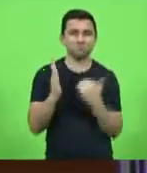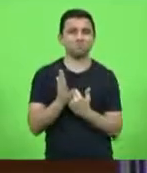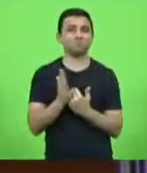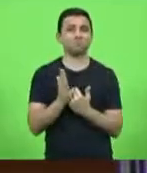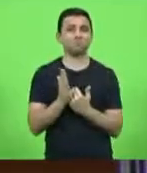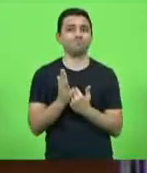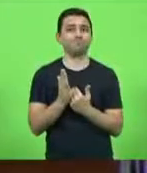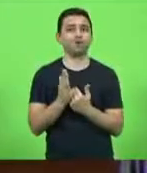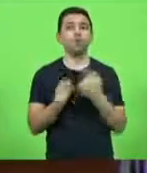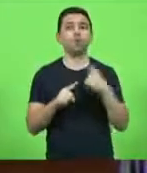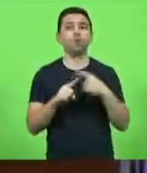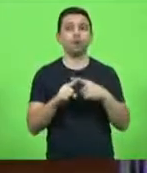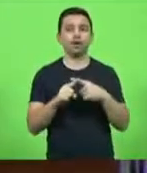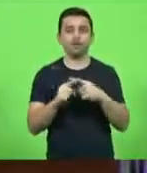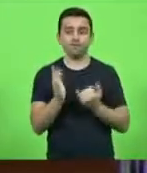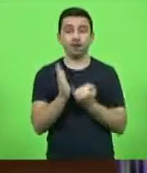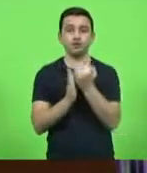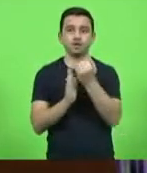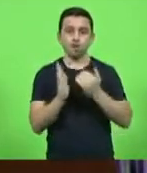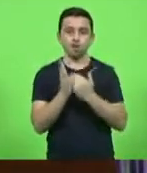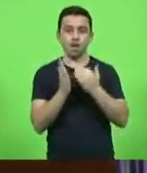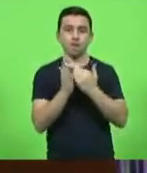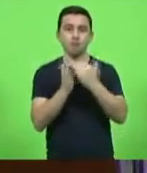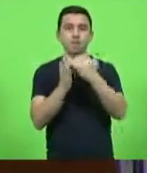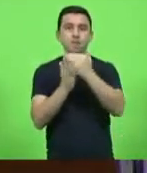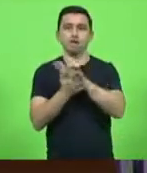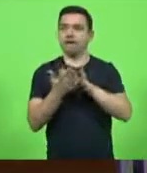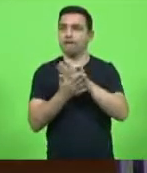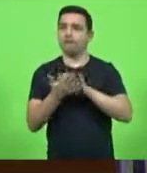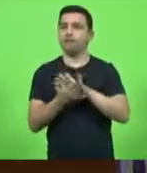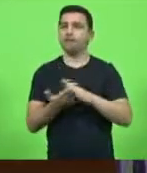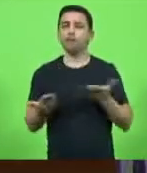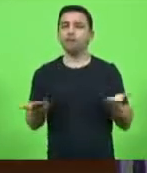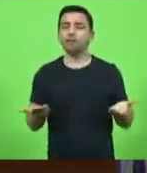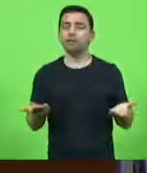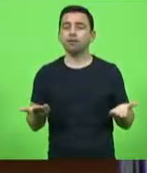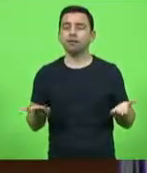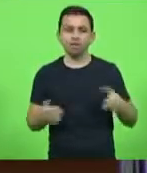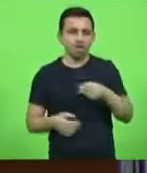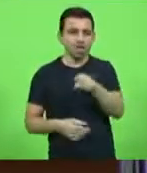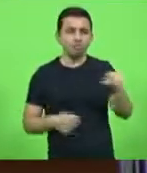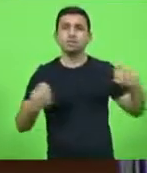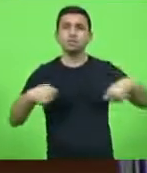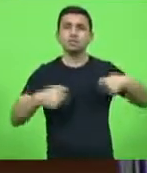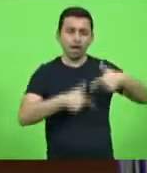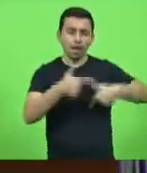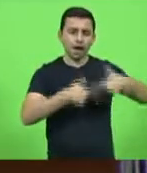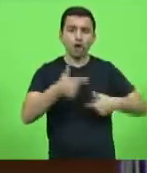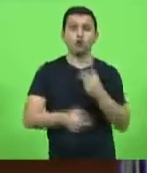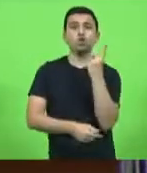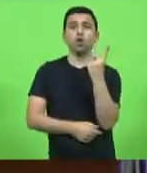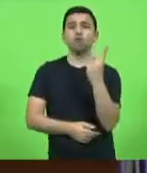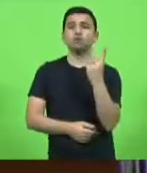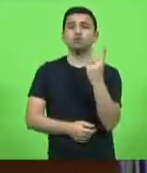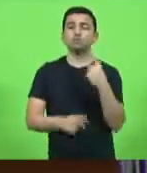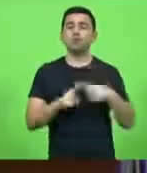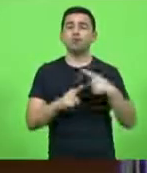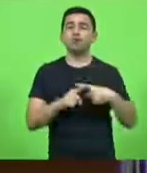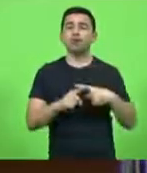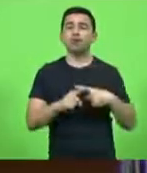a correção inflacionária faz tem gente tendo que fazer bico e agora quando acabou o bico